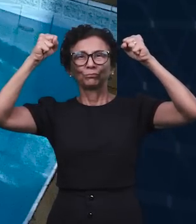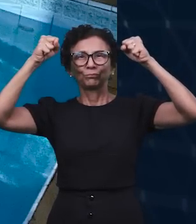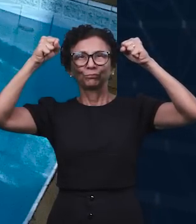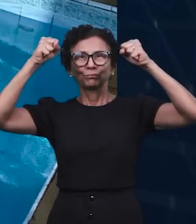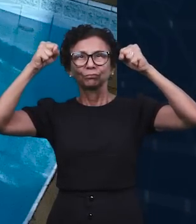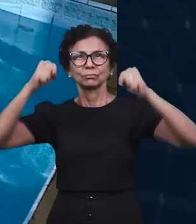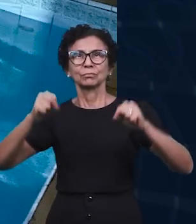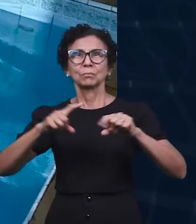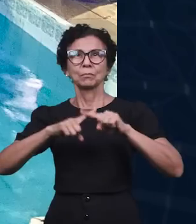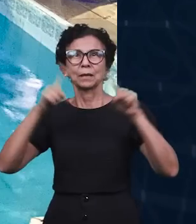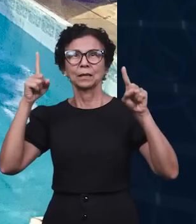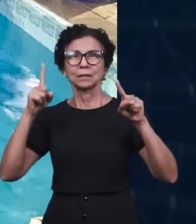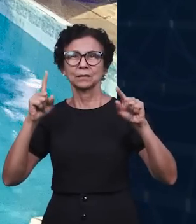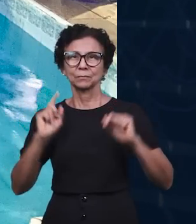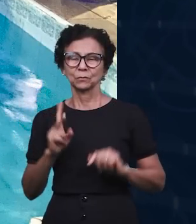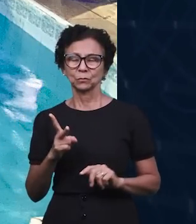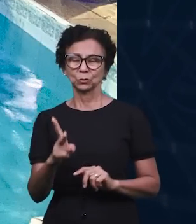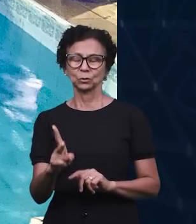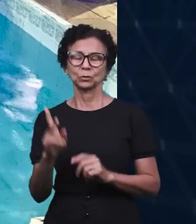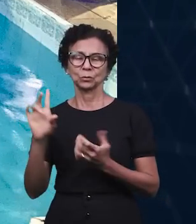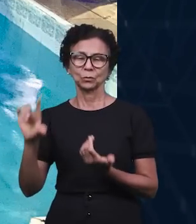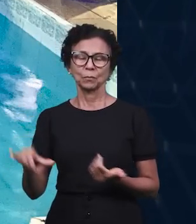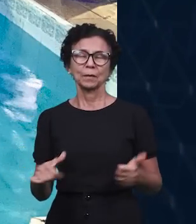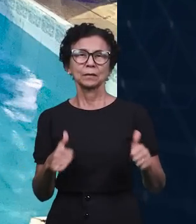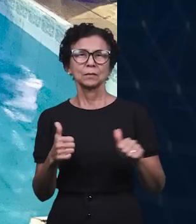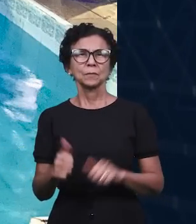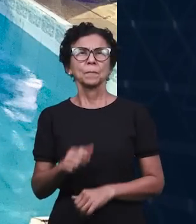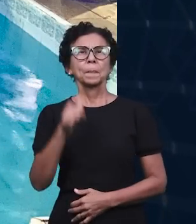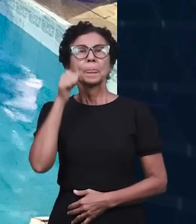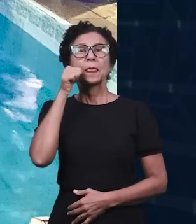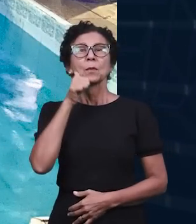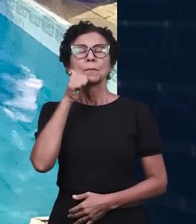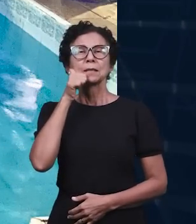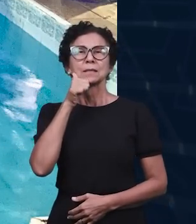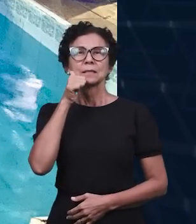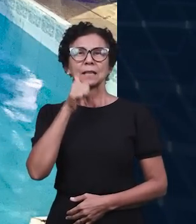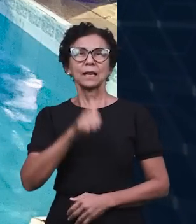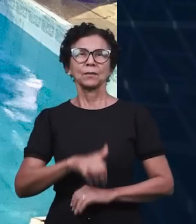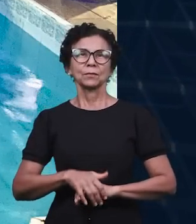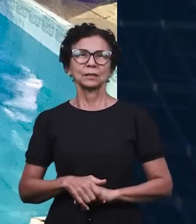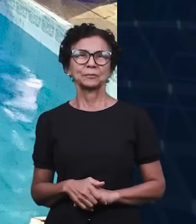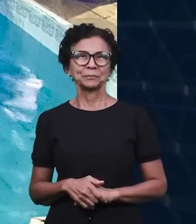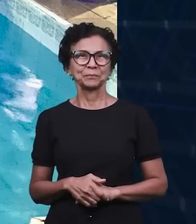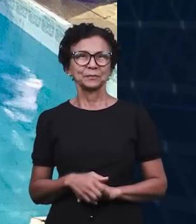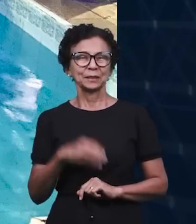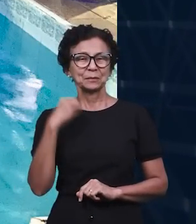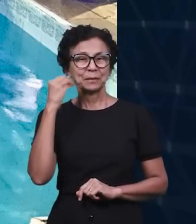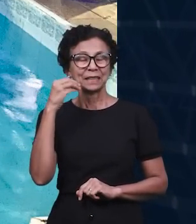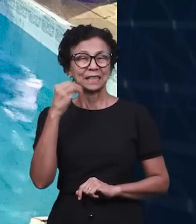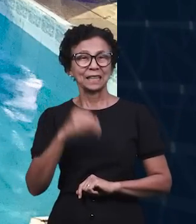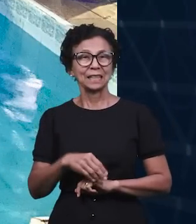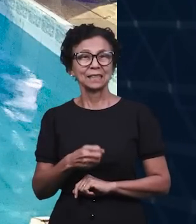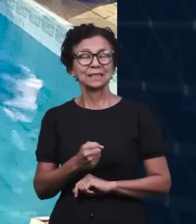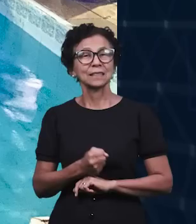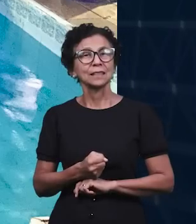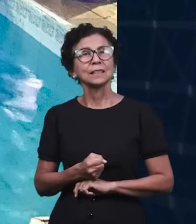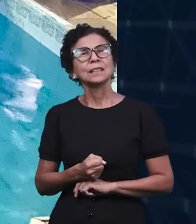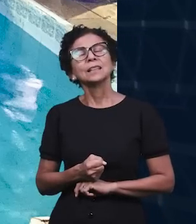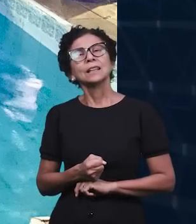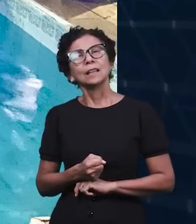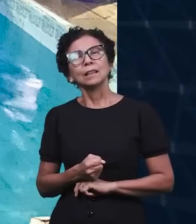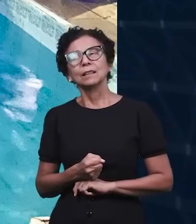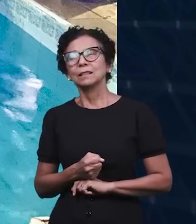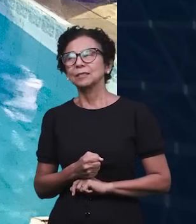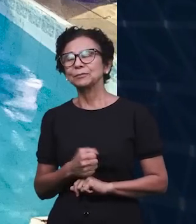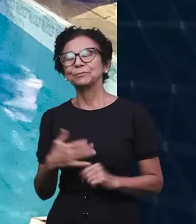minutos antes do batismo. Uma das irmãs batizadas foi alcançada pelo 0800 e teve uma experiência com o Senhor,